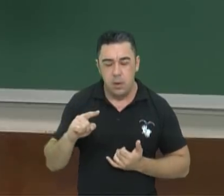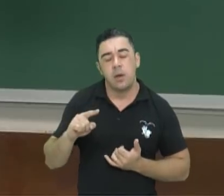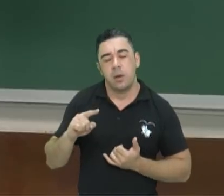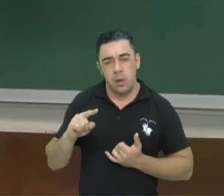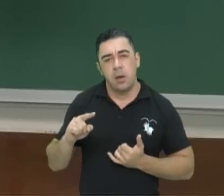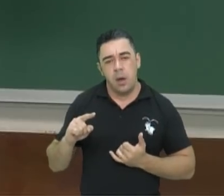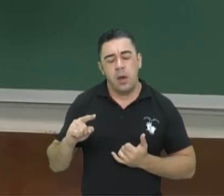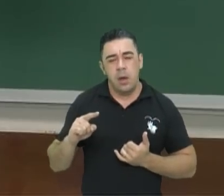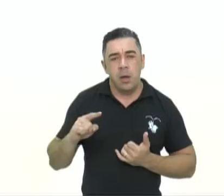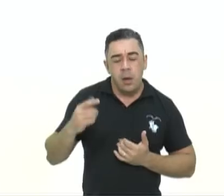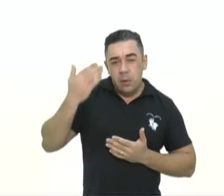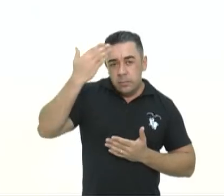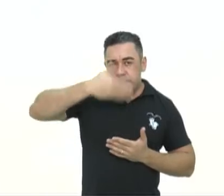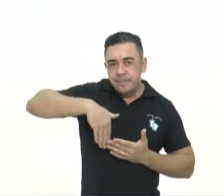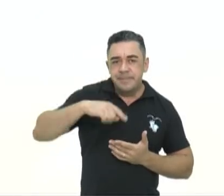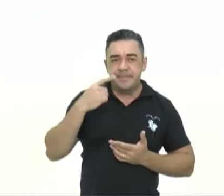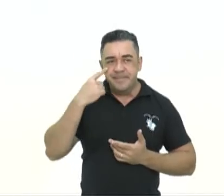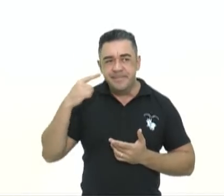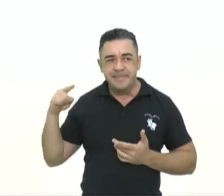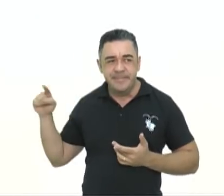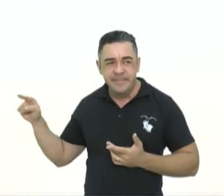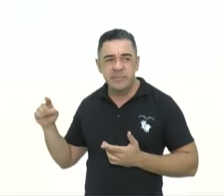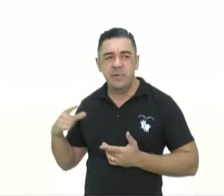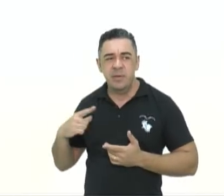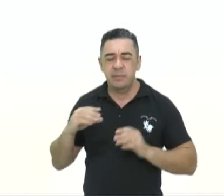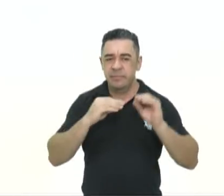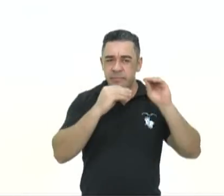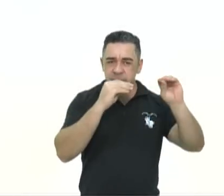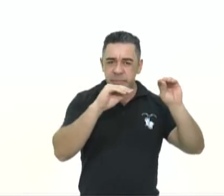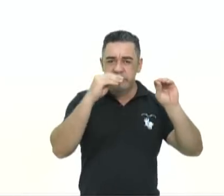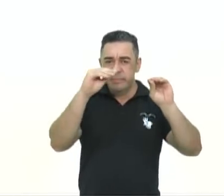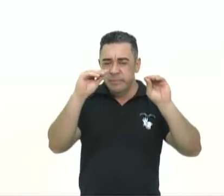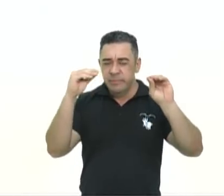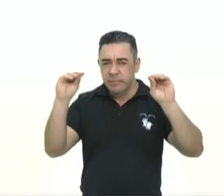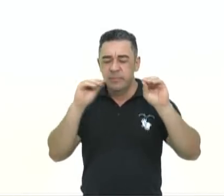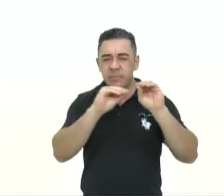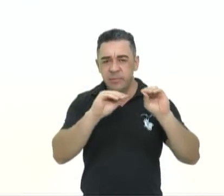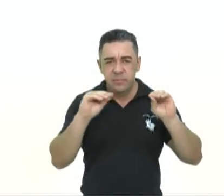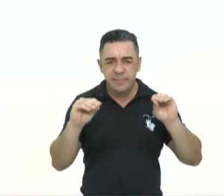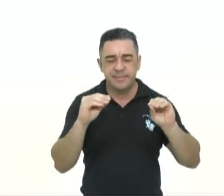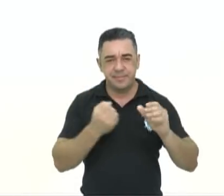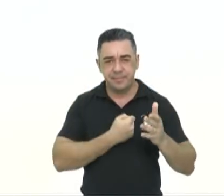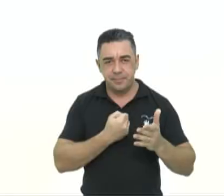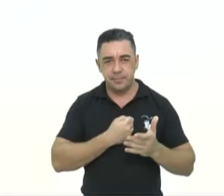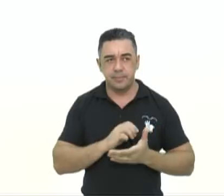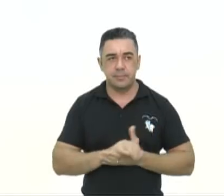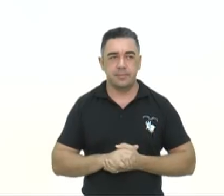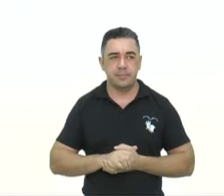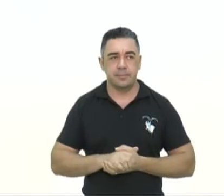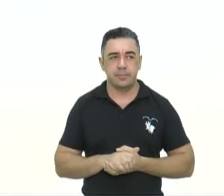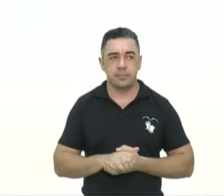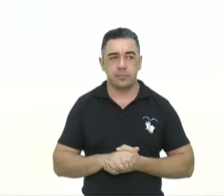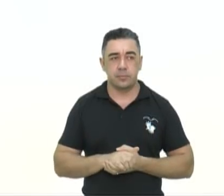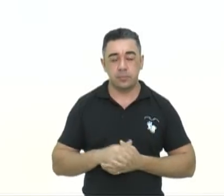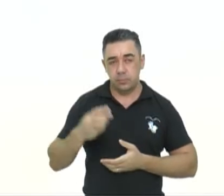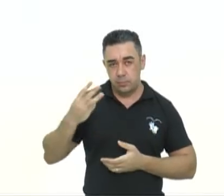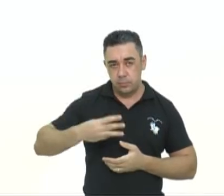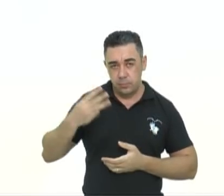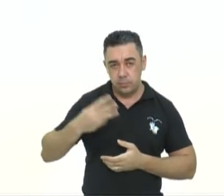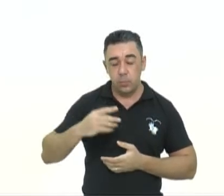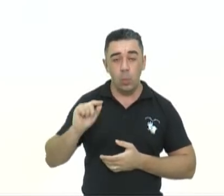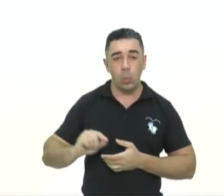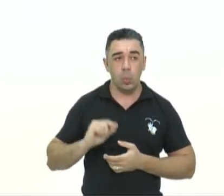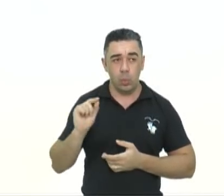conseguiu provar através dos valores dos lados, tá? E no